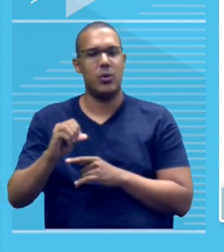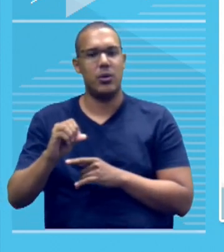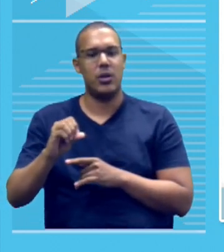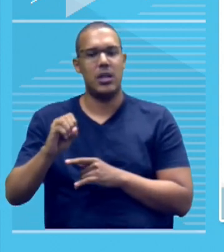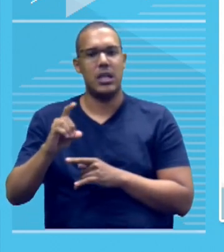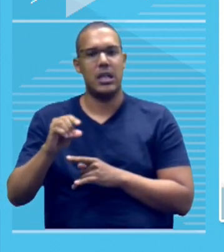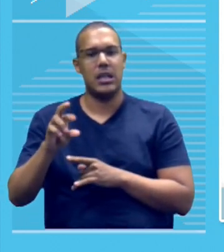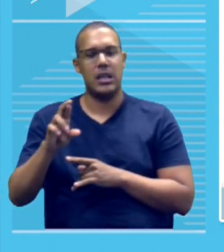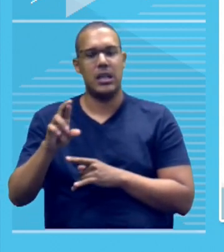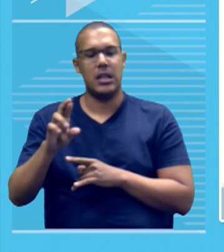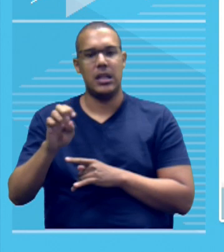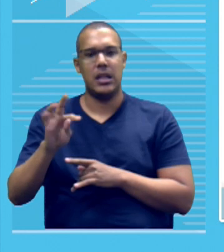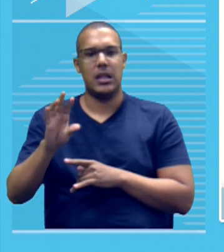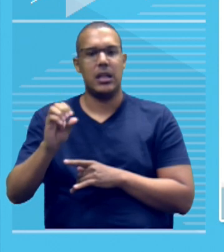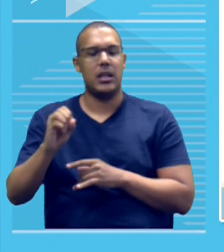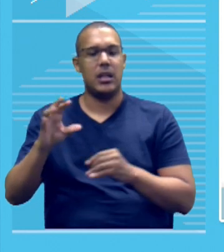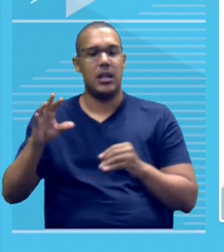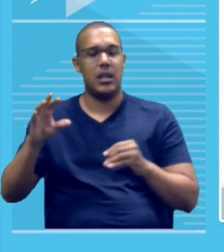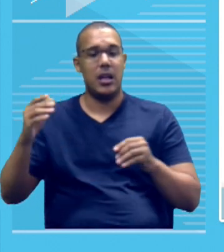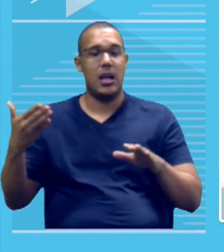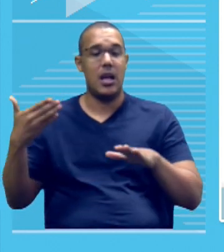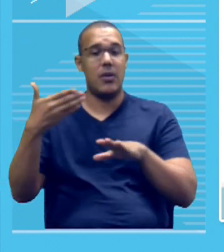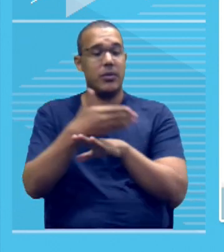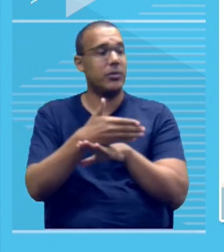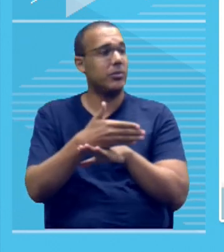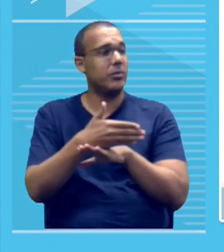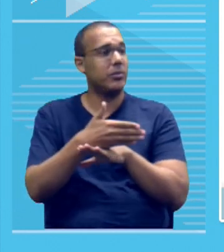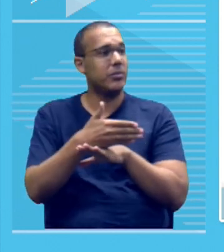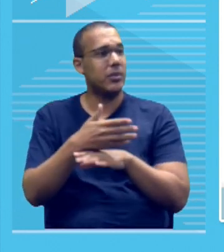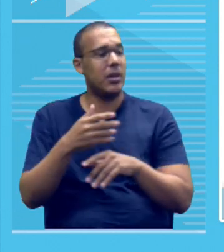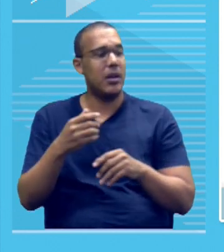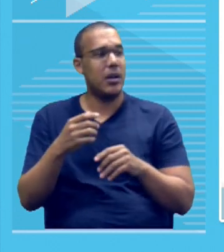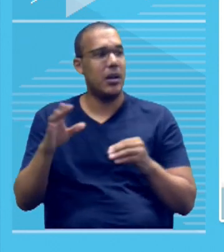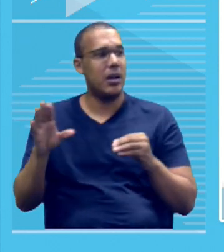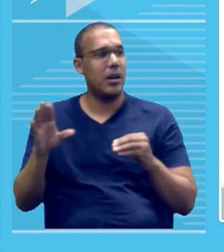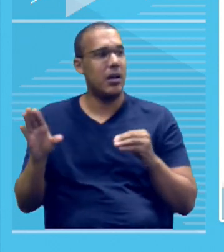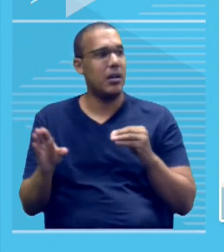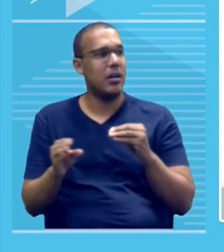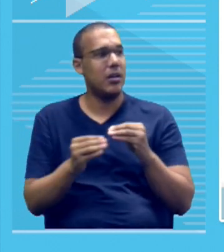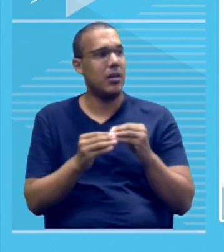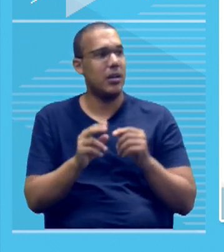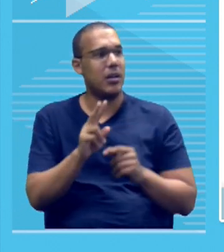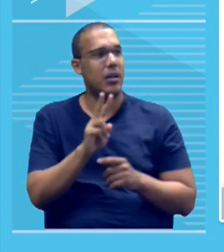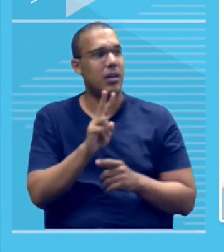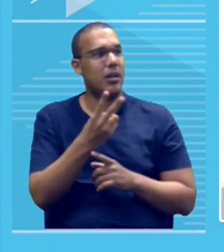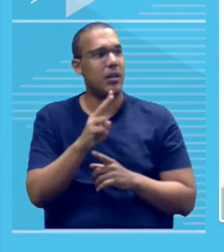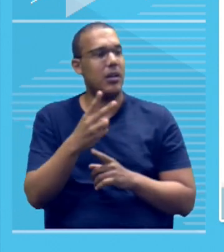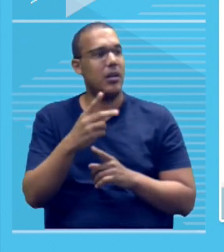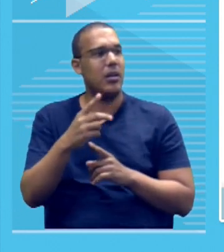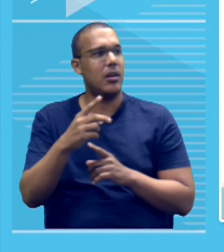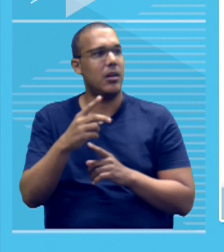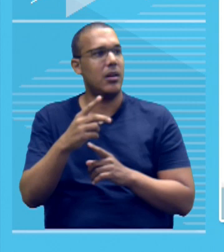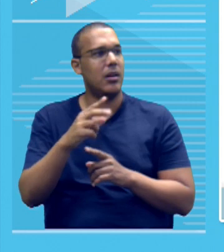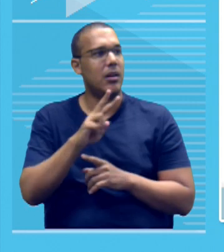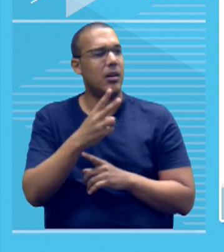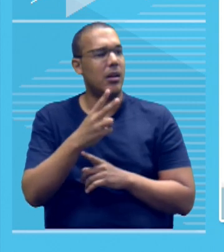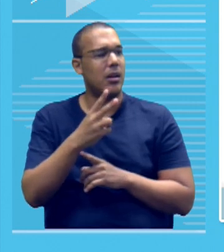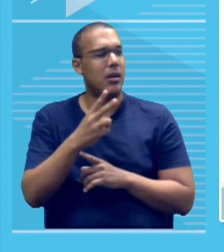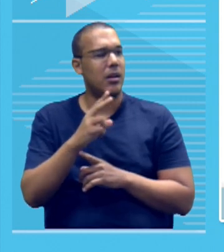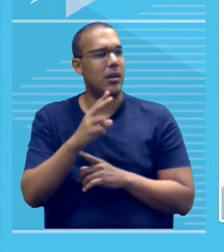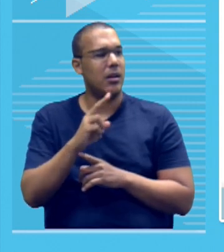halogenidreto. Entrada de a reação de adição, onde tem hidrogênio e. Pode ser